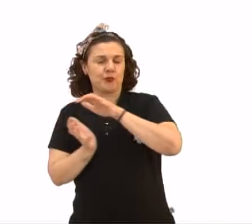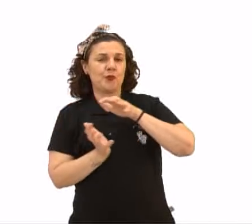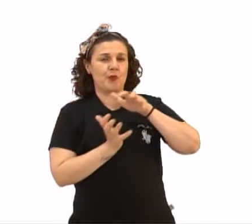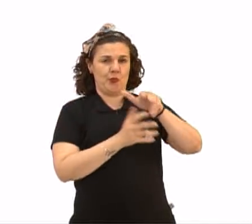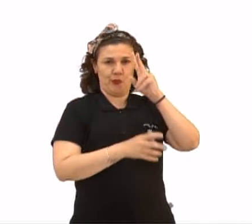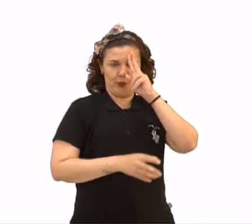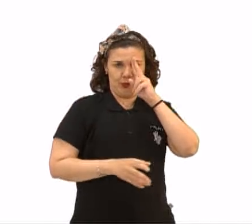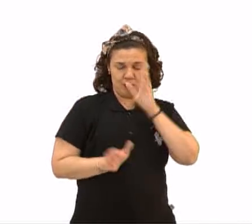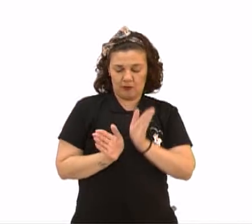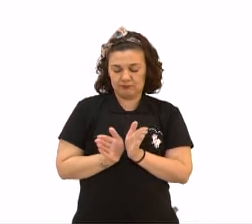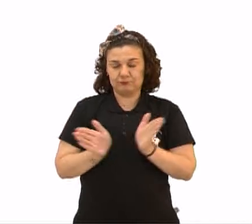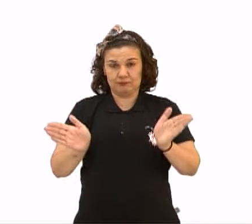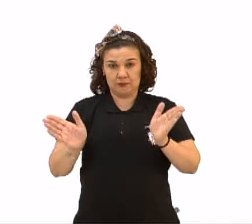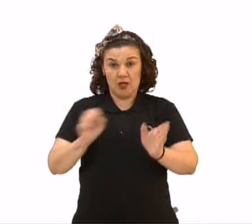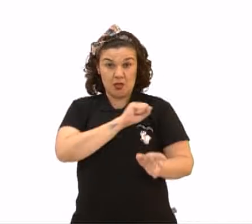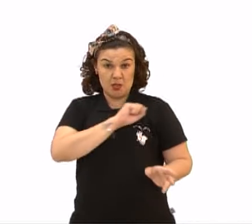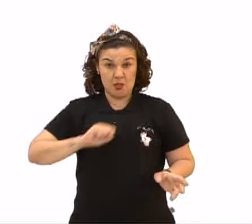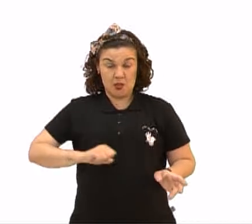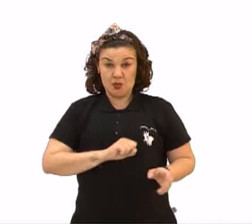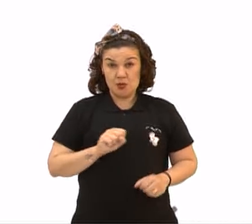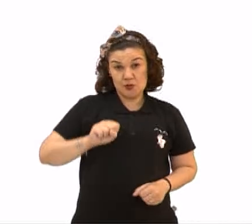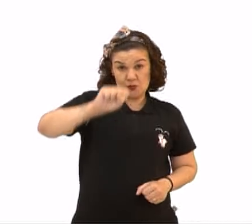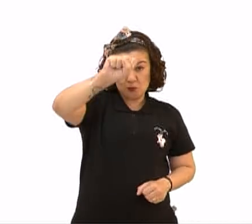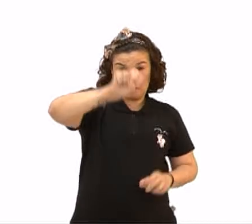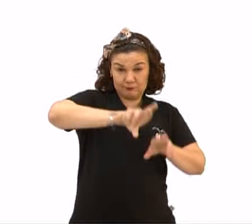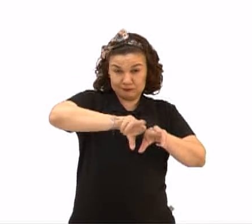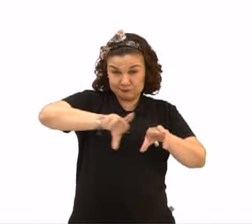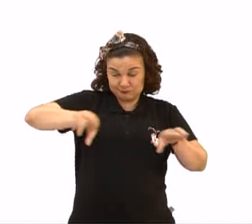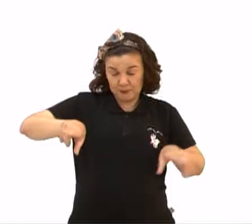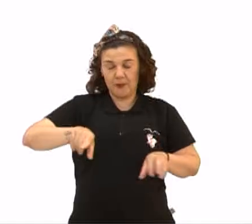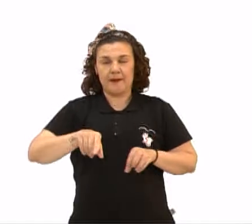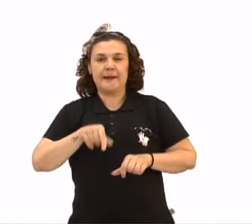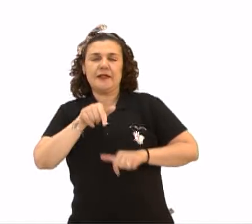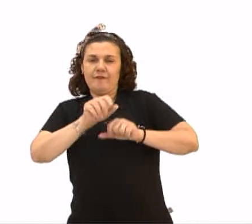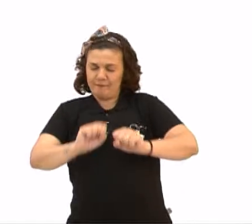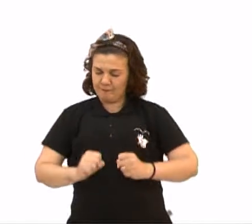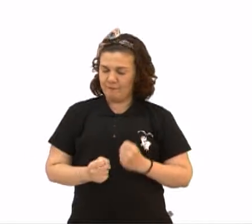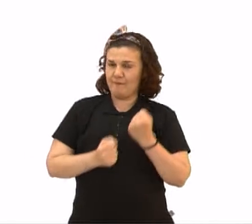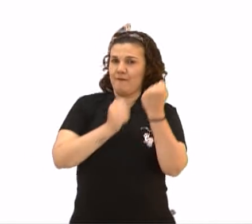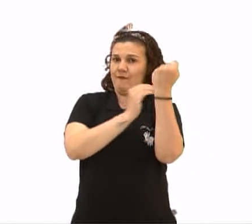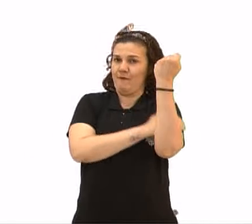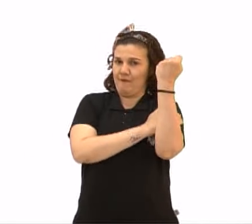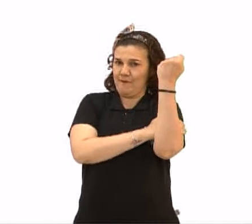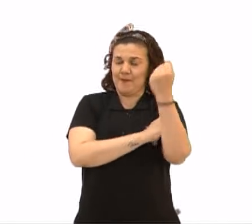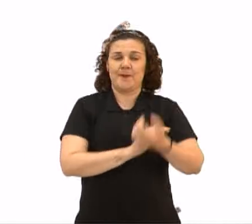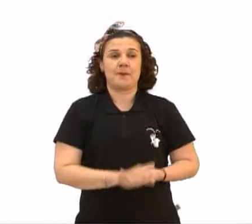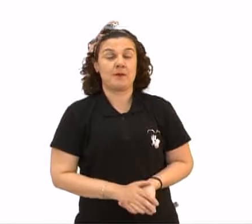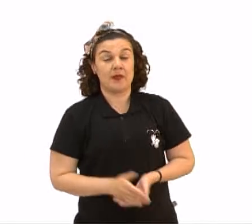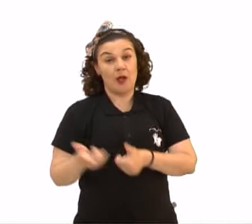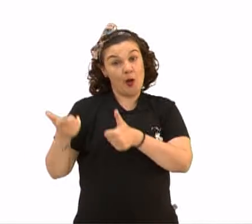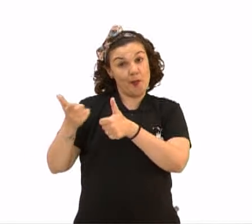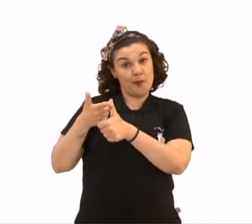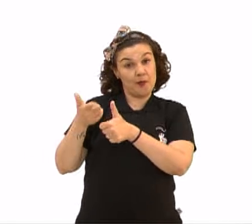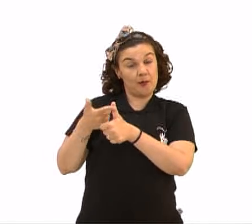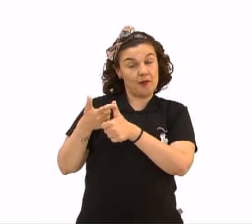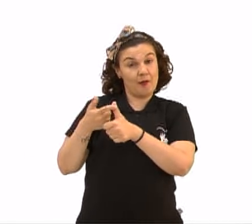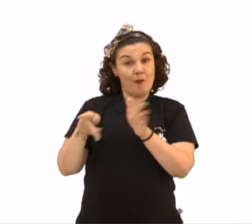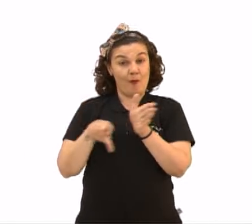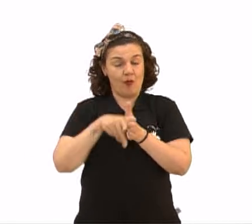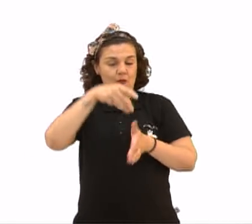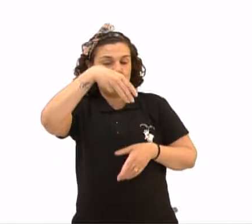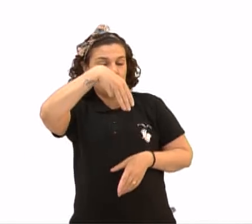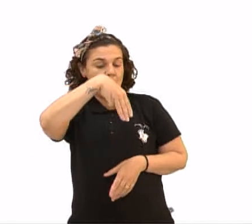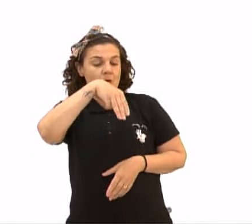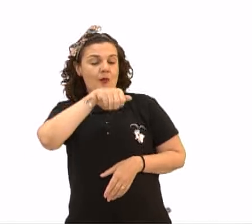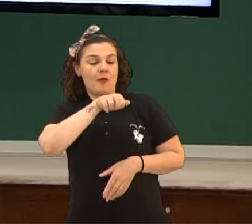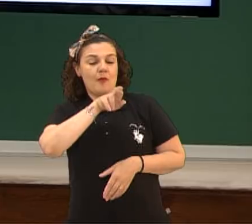chamar, de super-heróis, principalmente, né? Que trabalham e são muito fortes nos quadrinhos. Em primeiro plano temos a Marvel, que